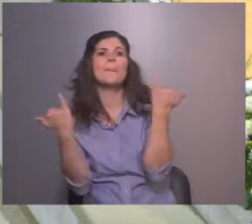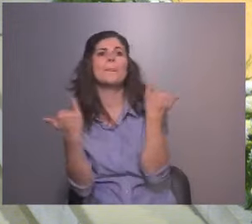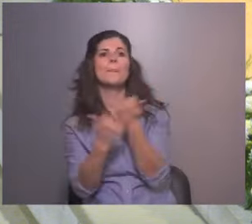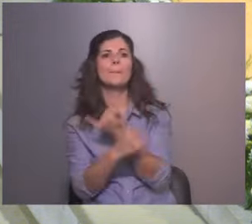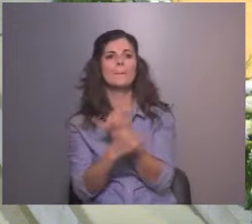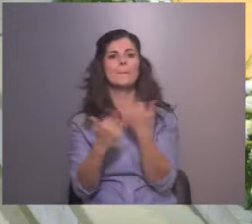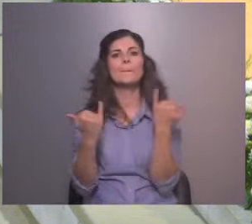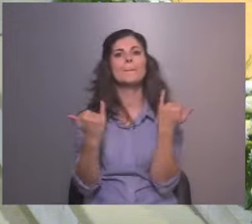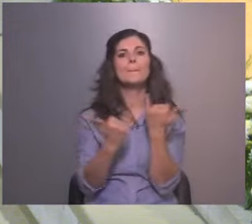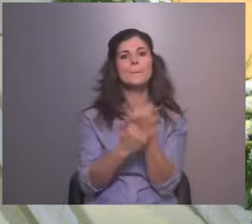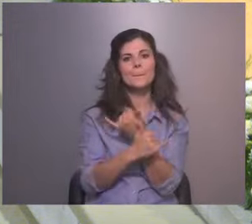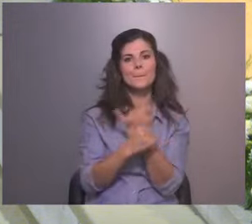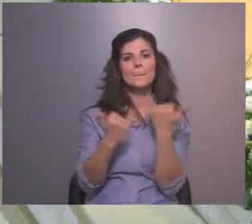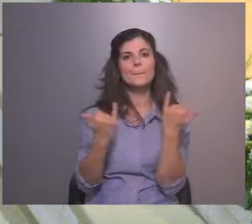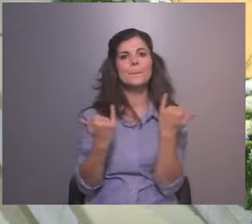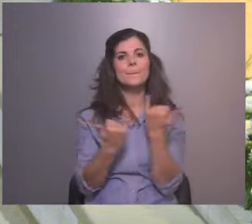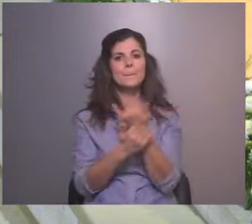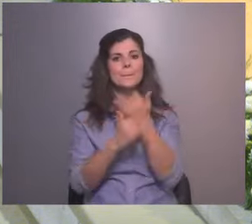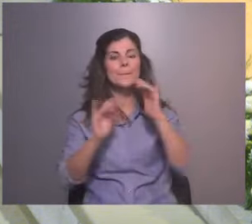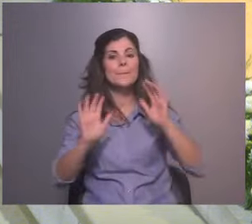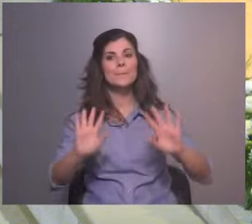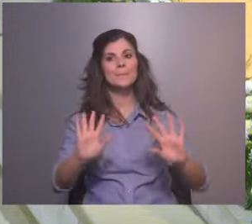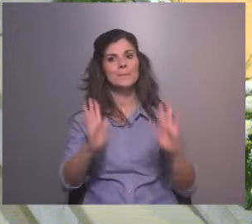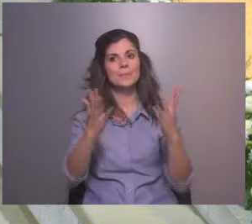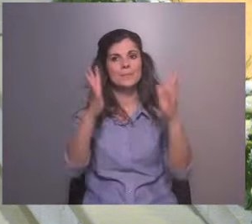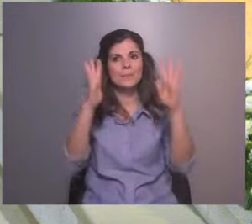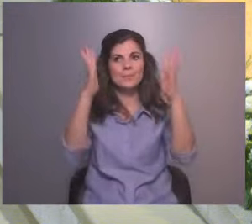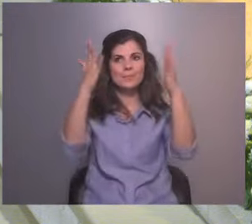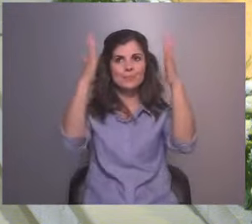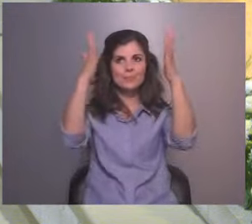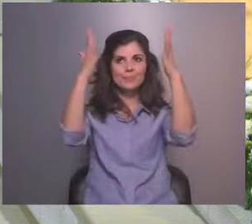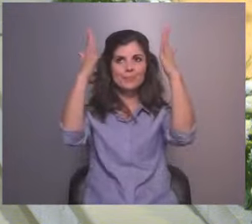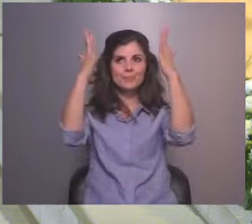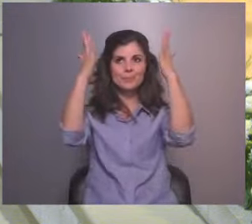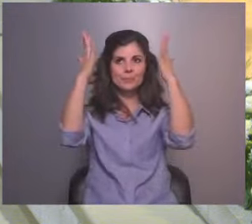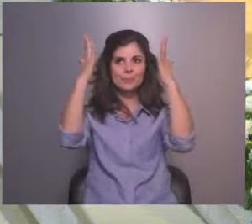Lumen Christi,